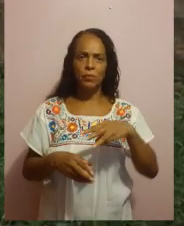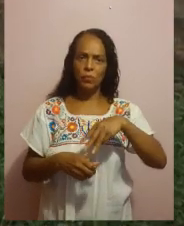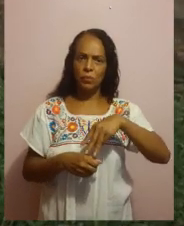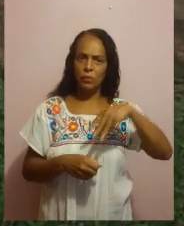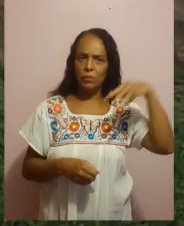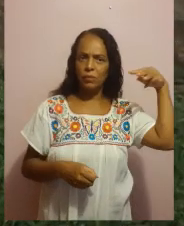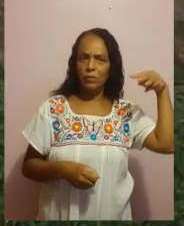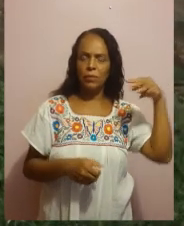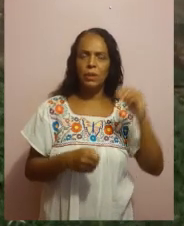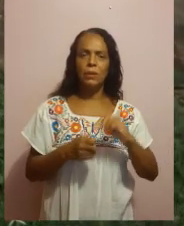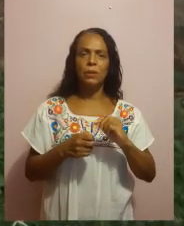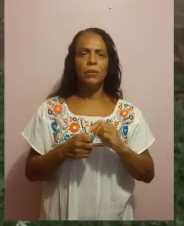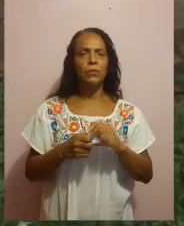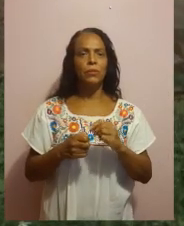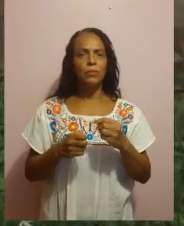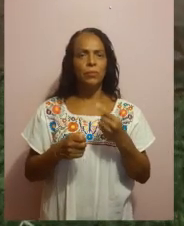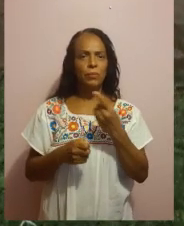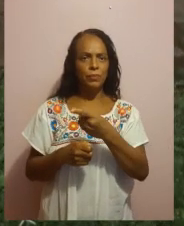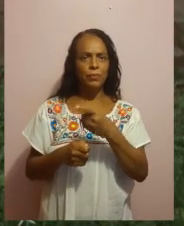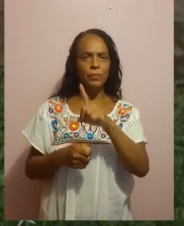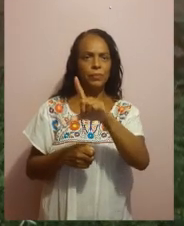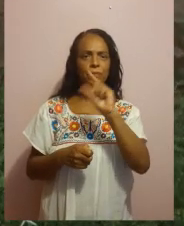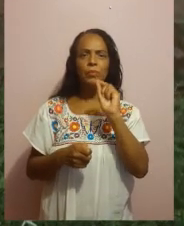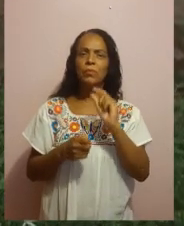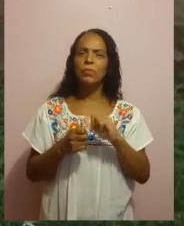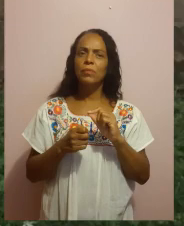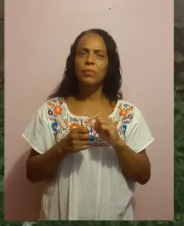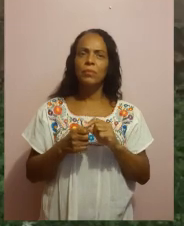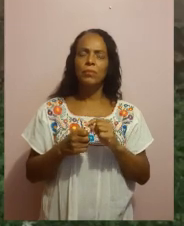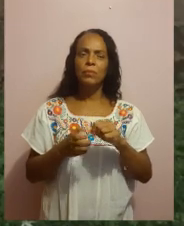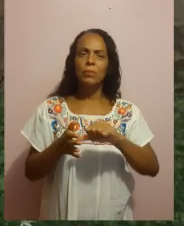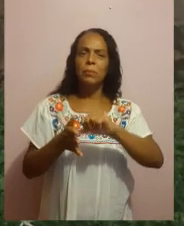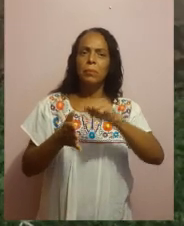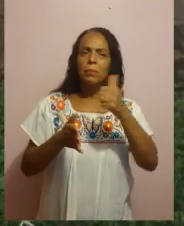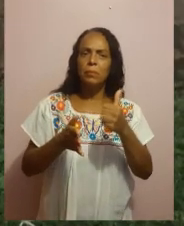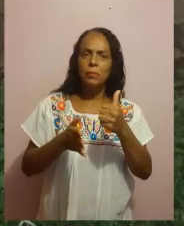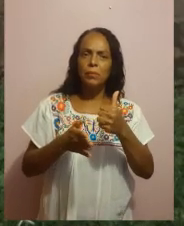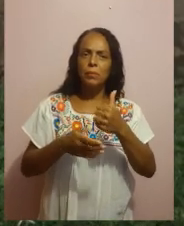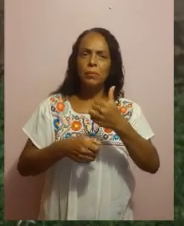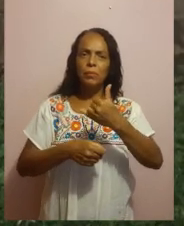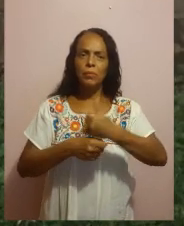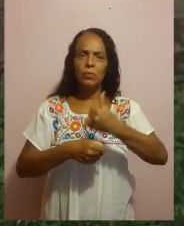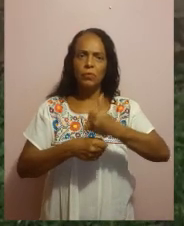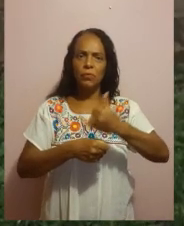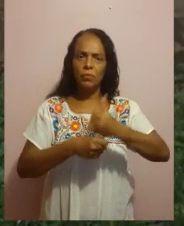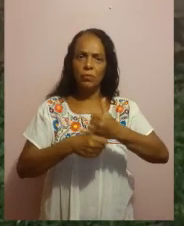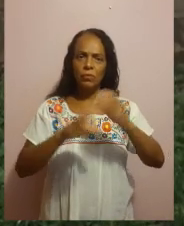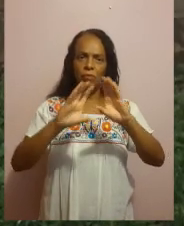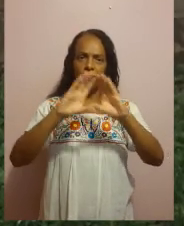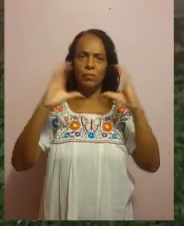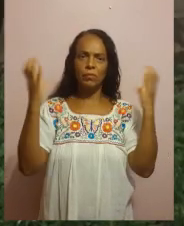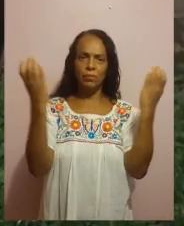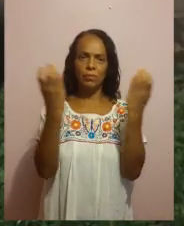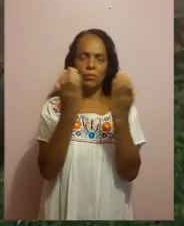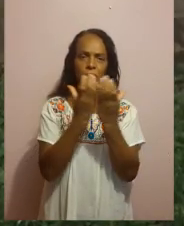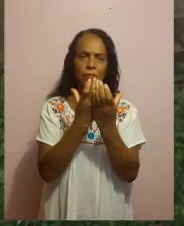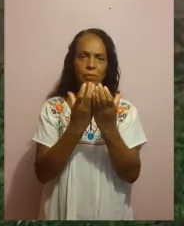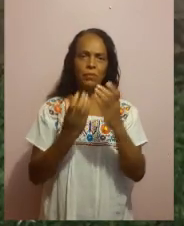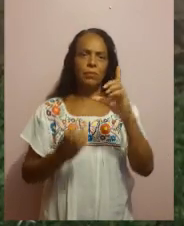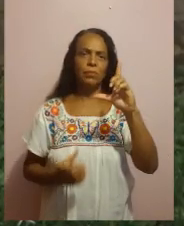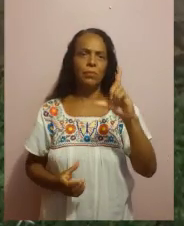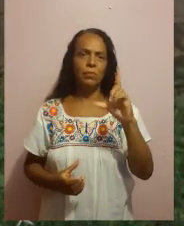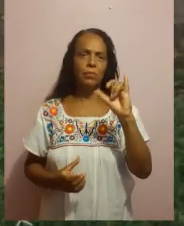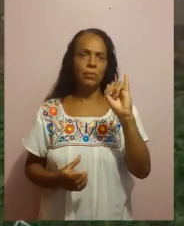nós consideramos ser ele o primeiro líder comunitário do Acre.